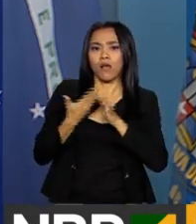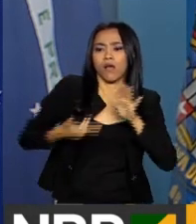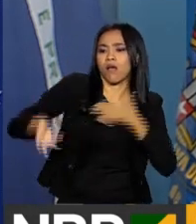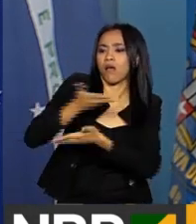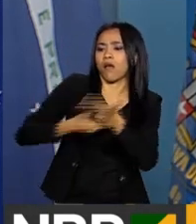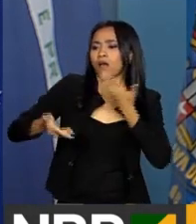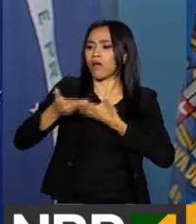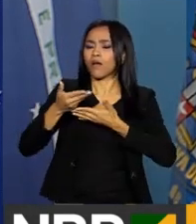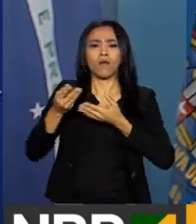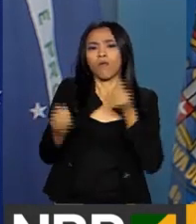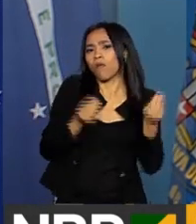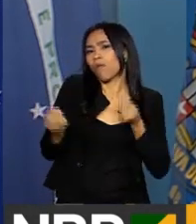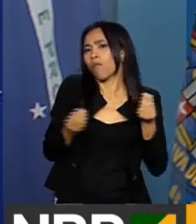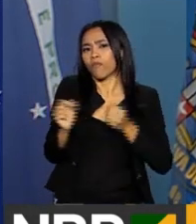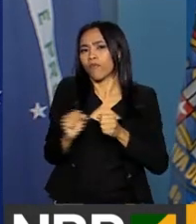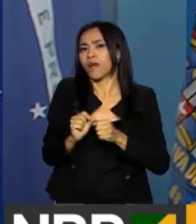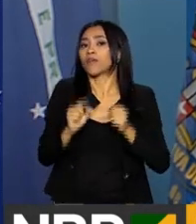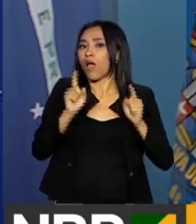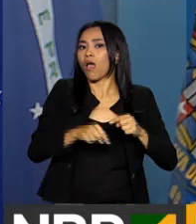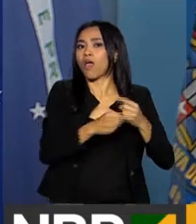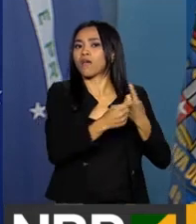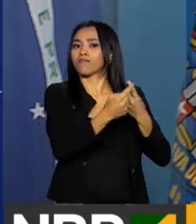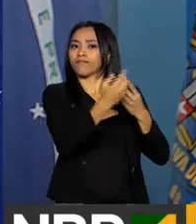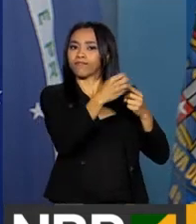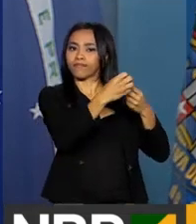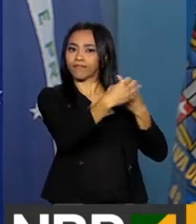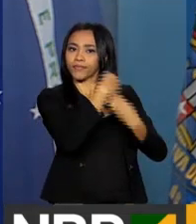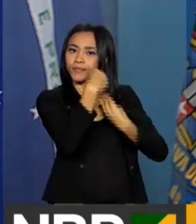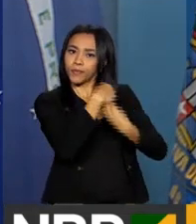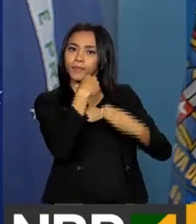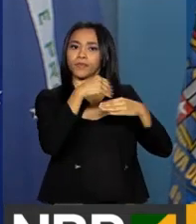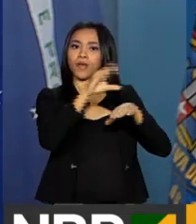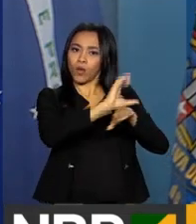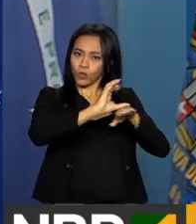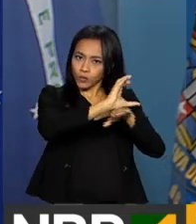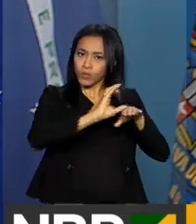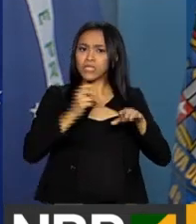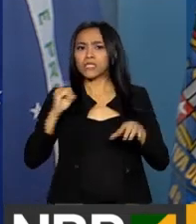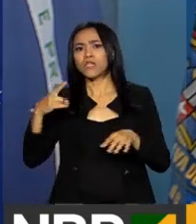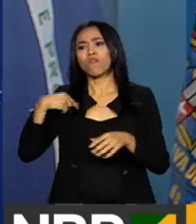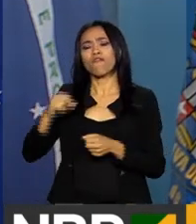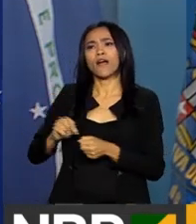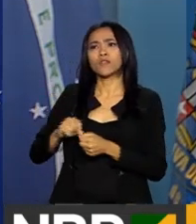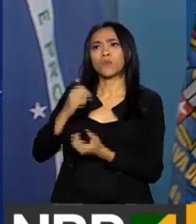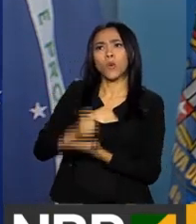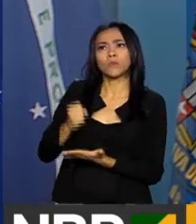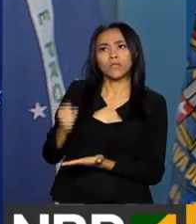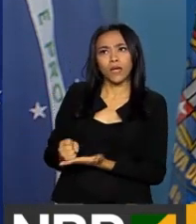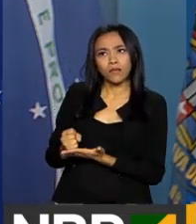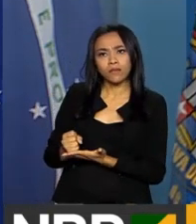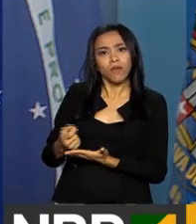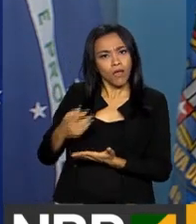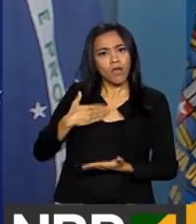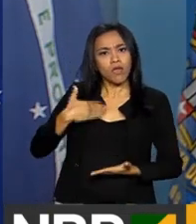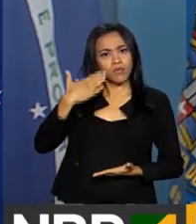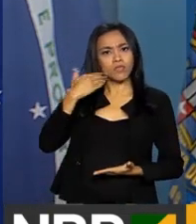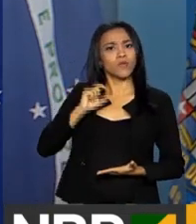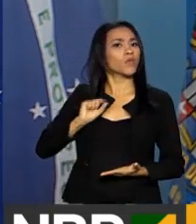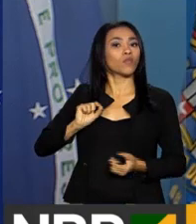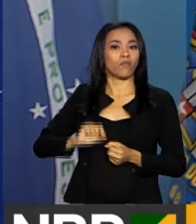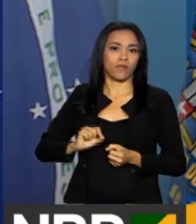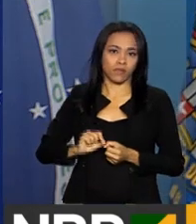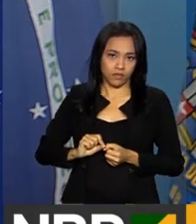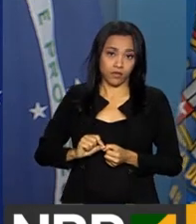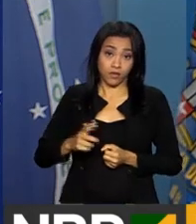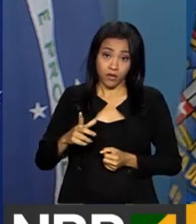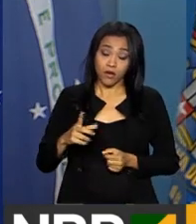sociais se eu faço um contrato qualquer eu sei o que estou fazendo porque tem